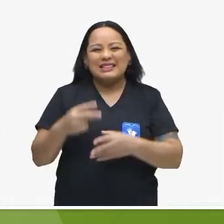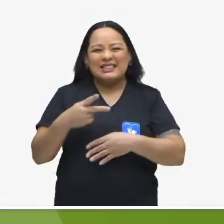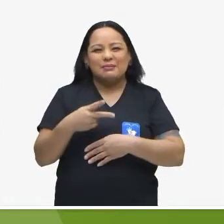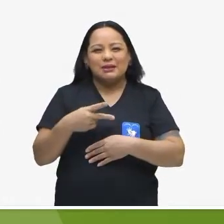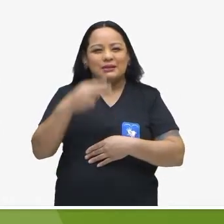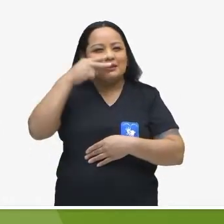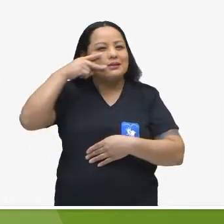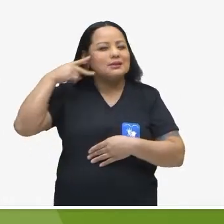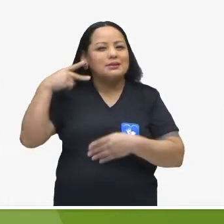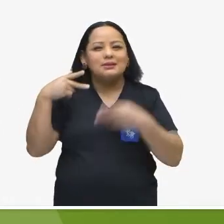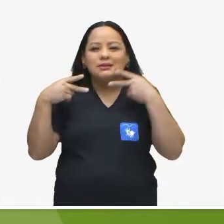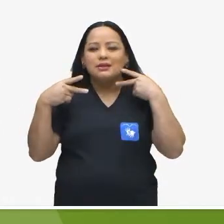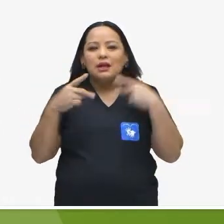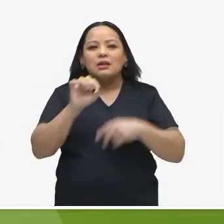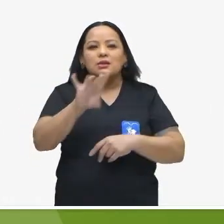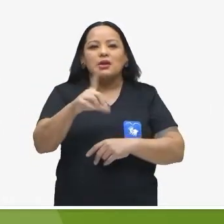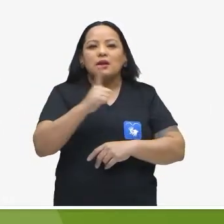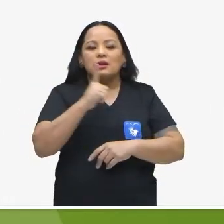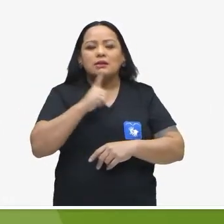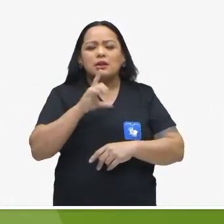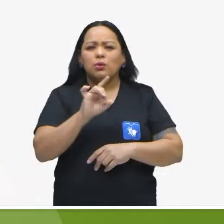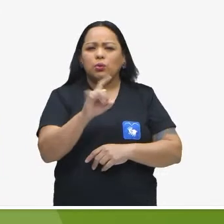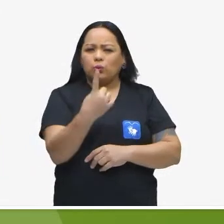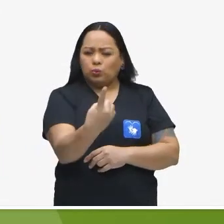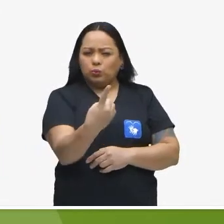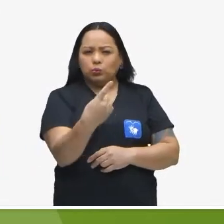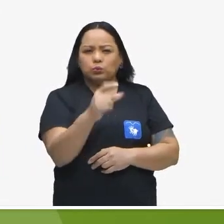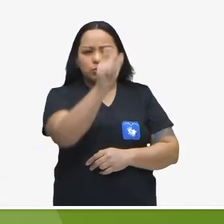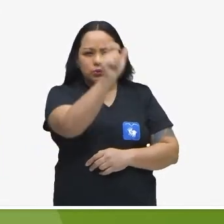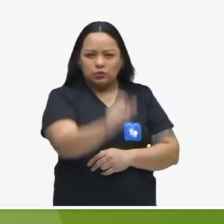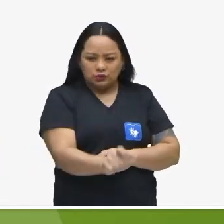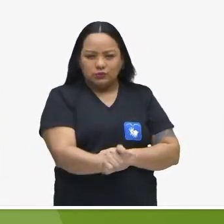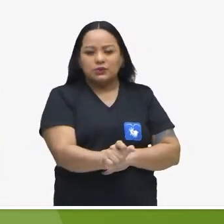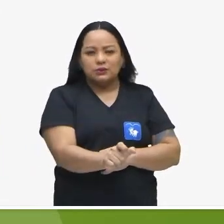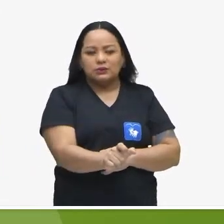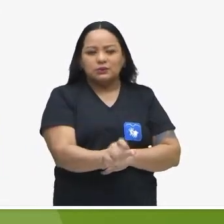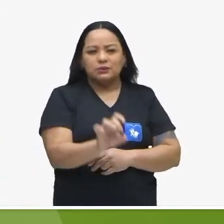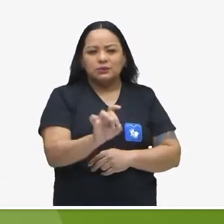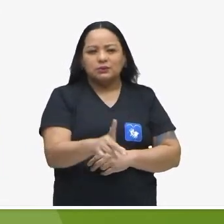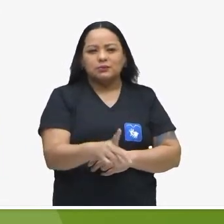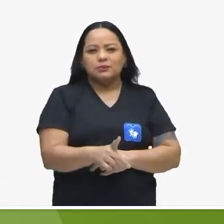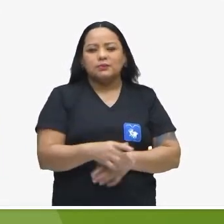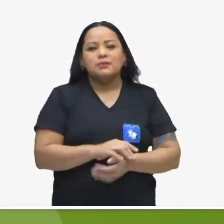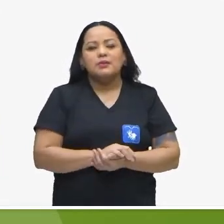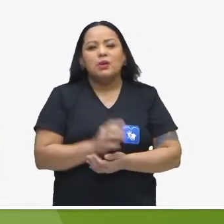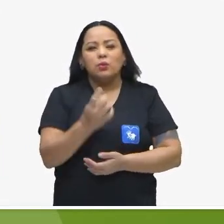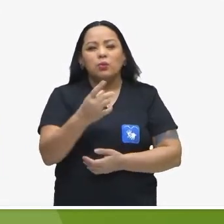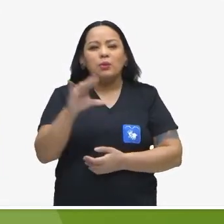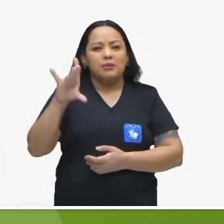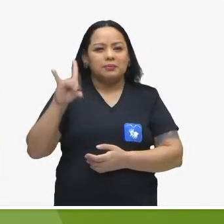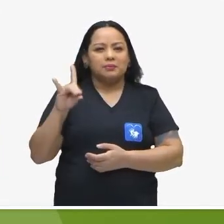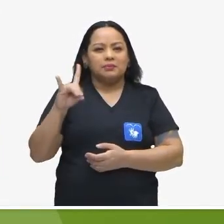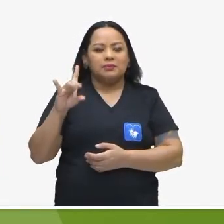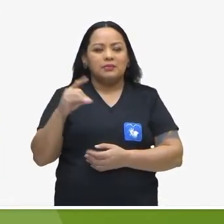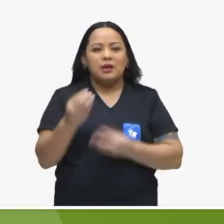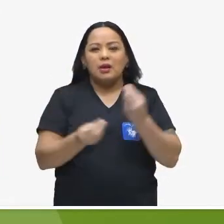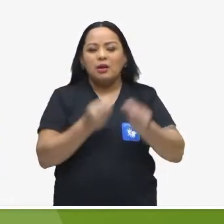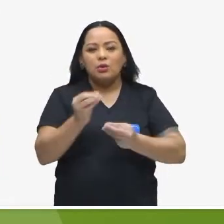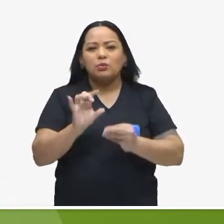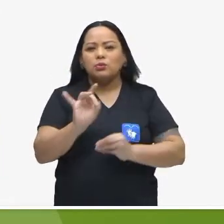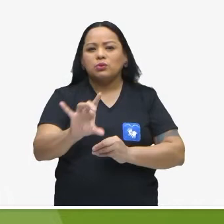eu tivesse apenas um indivíduo, né? Por exemplo, se eu tivesse aqui apenas uma girafa, seria apenas